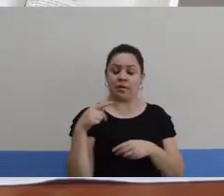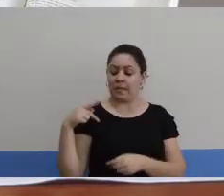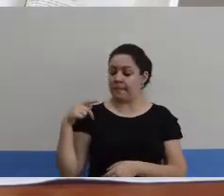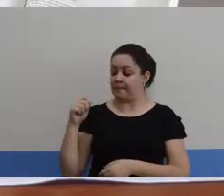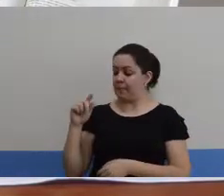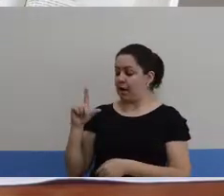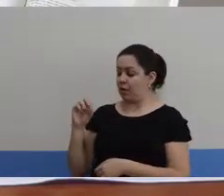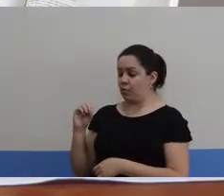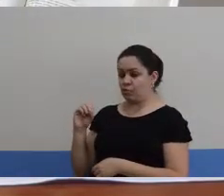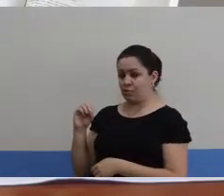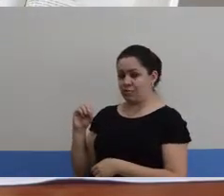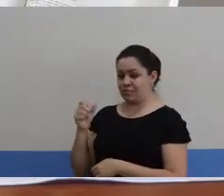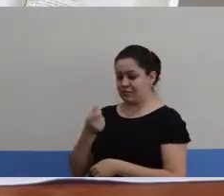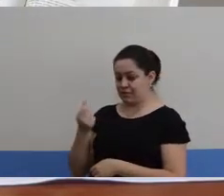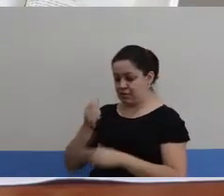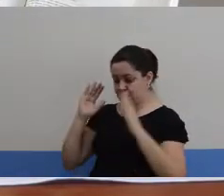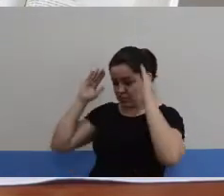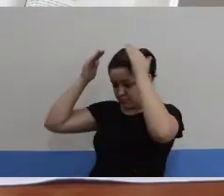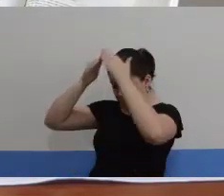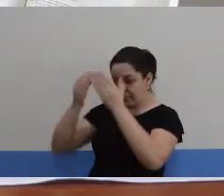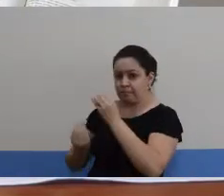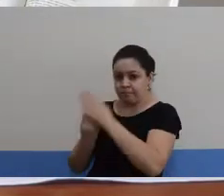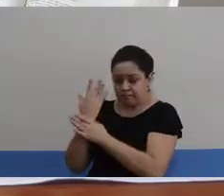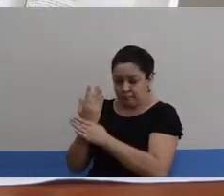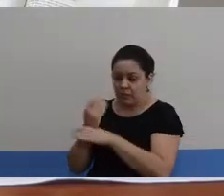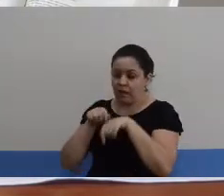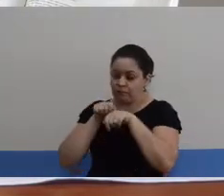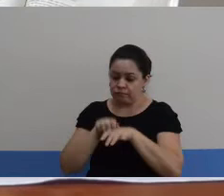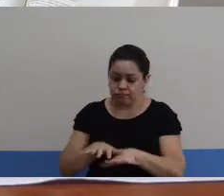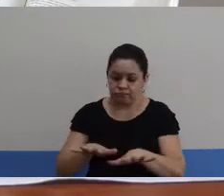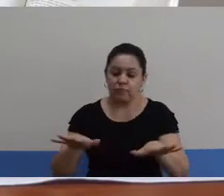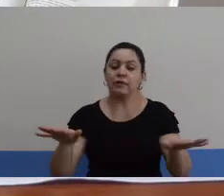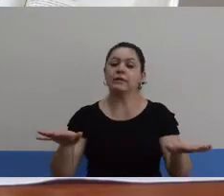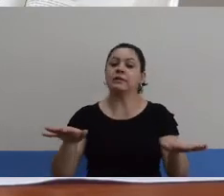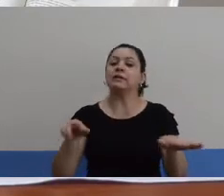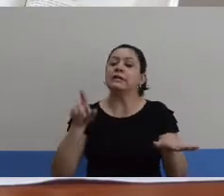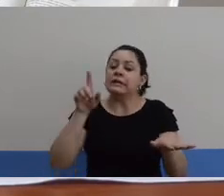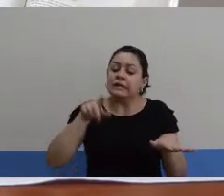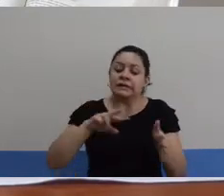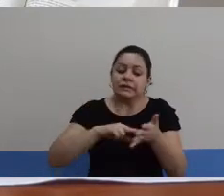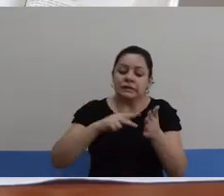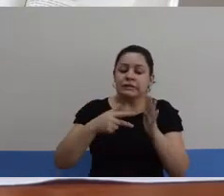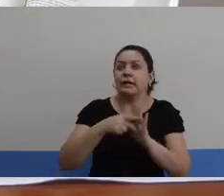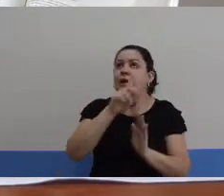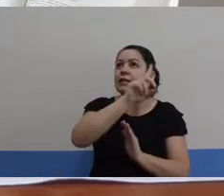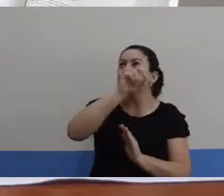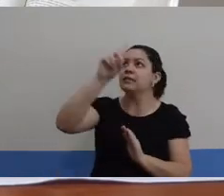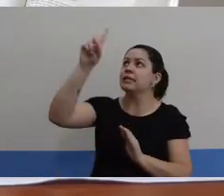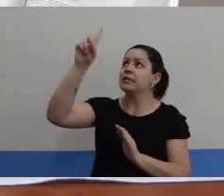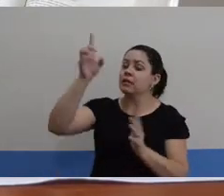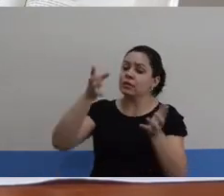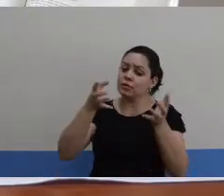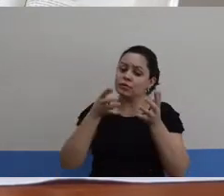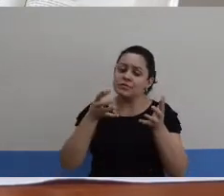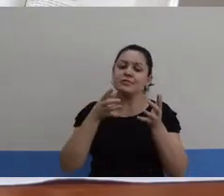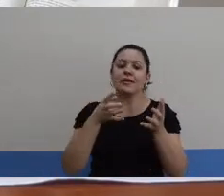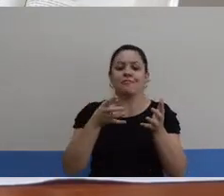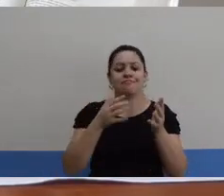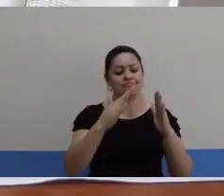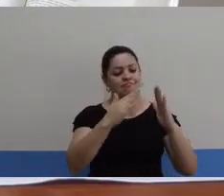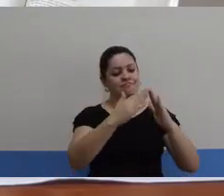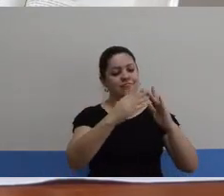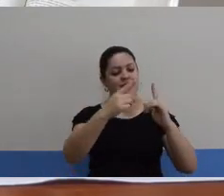VI, ele diz: a sinodalidade é o que Deus deseja para a igreja do terceiro